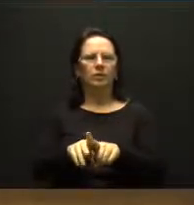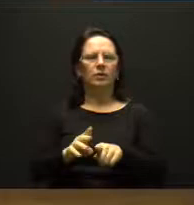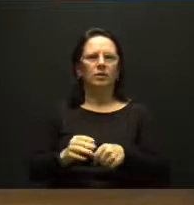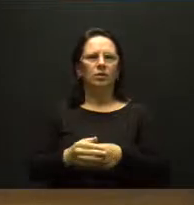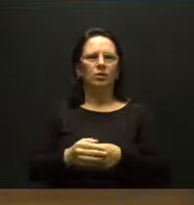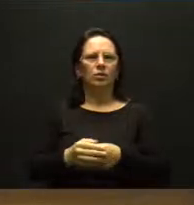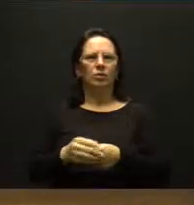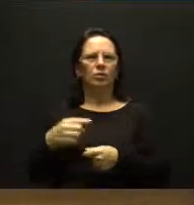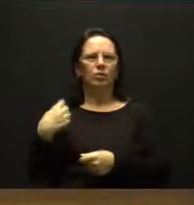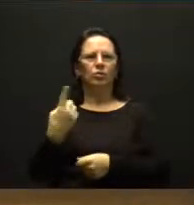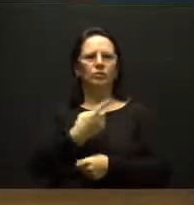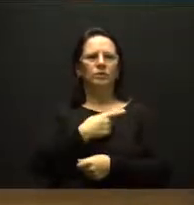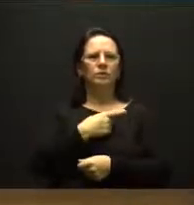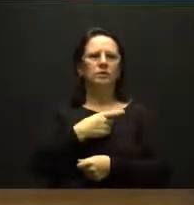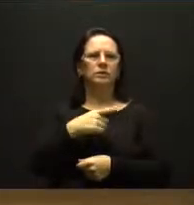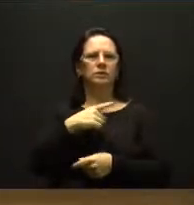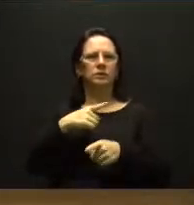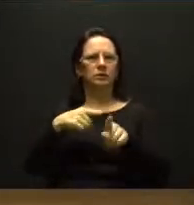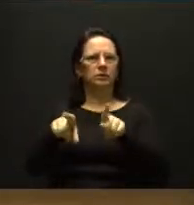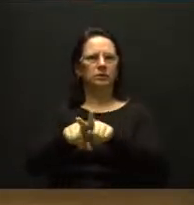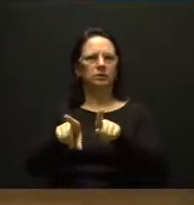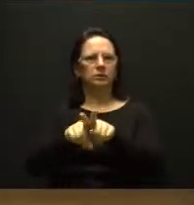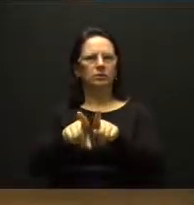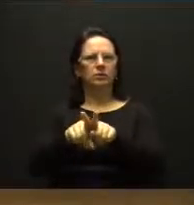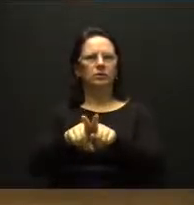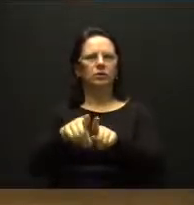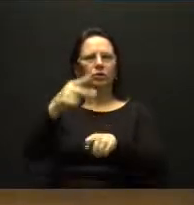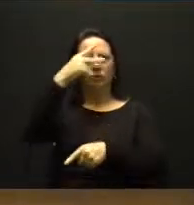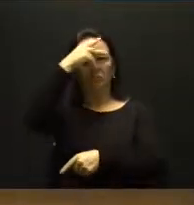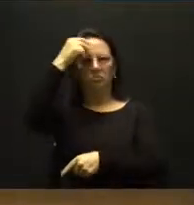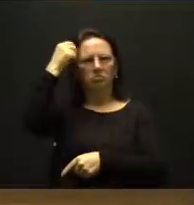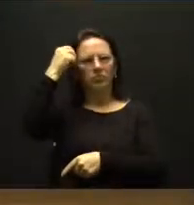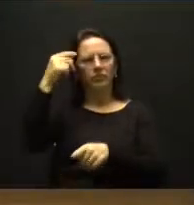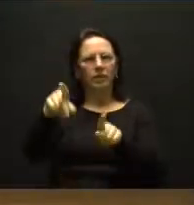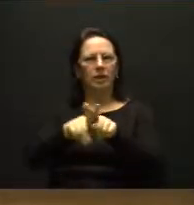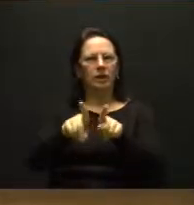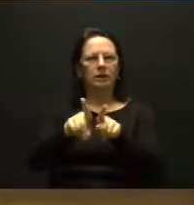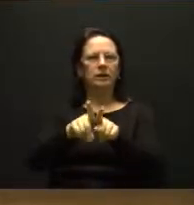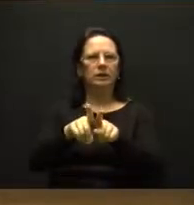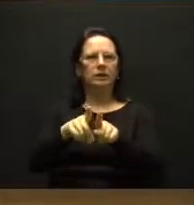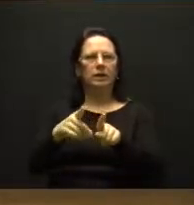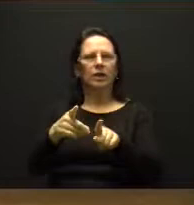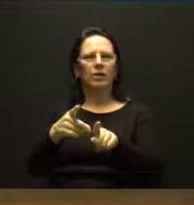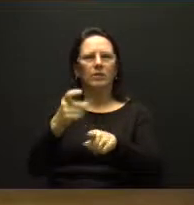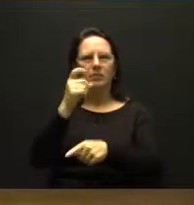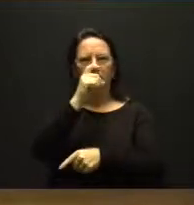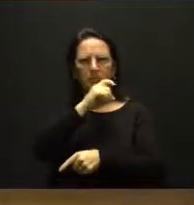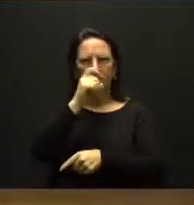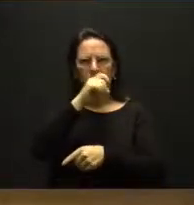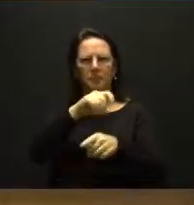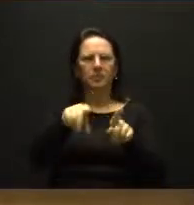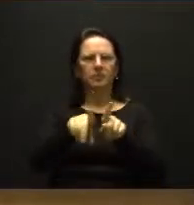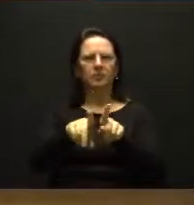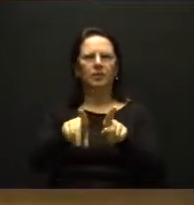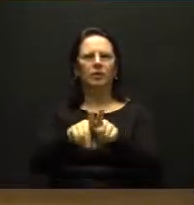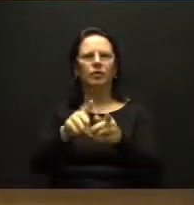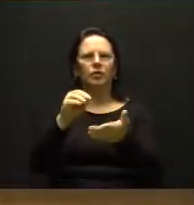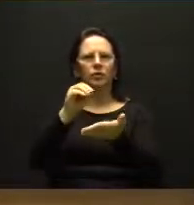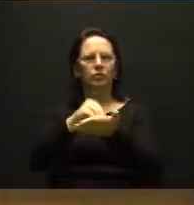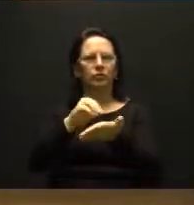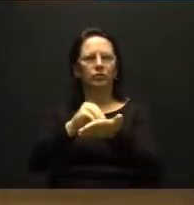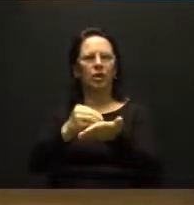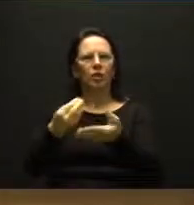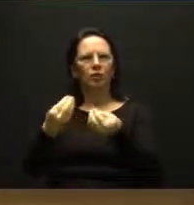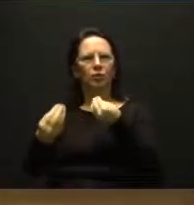nós estamos tomando bola nas costas o prefeito não está tomando bola nas costas também por conta desta falta de